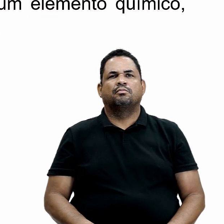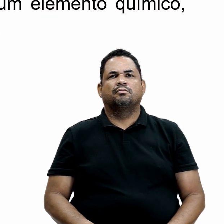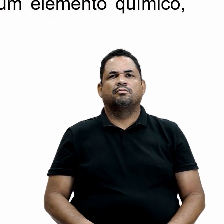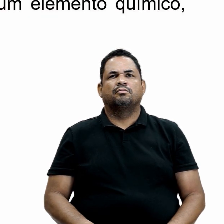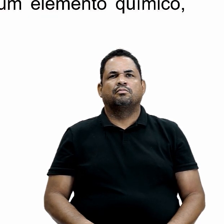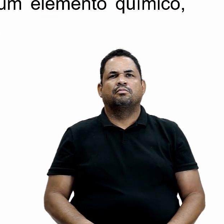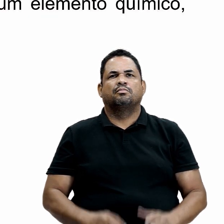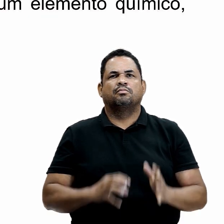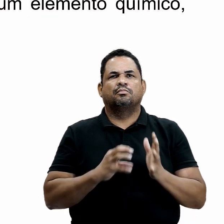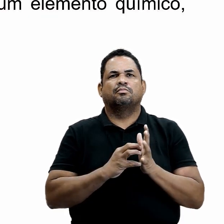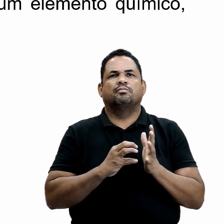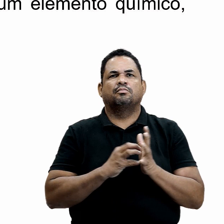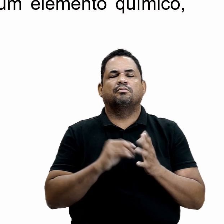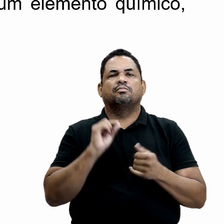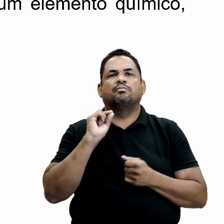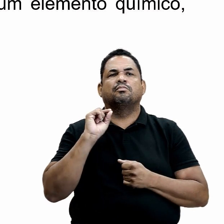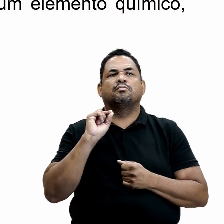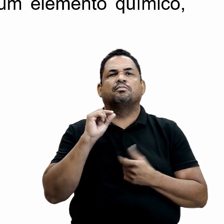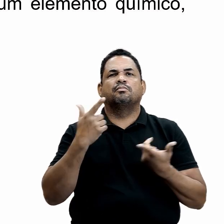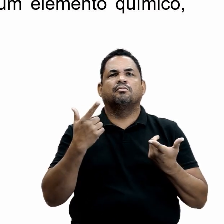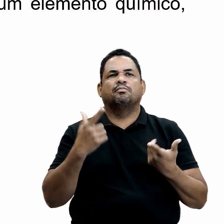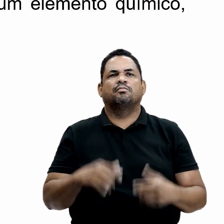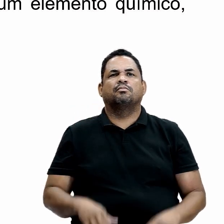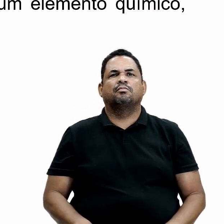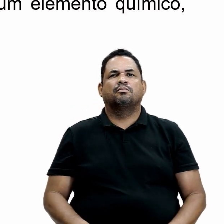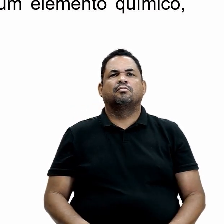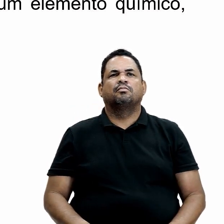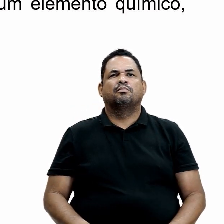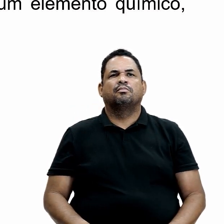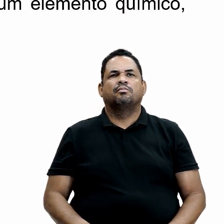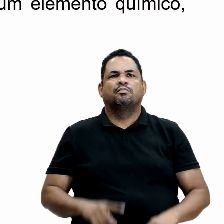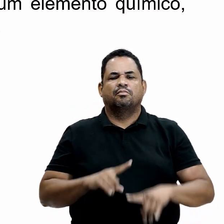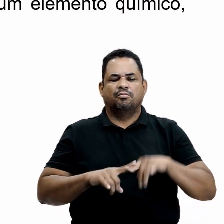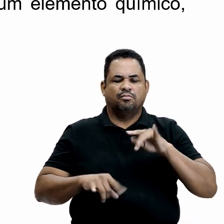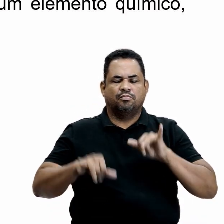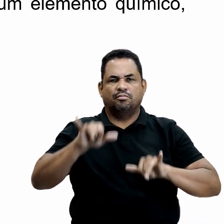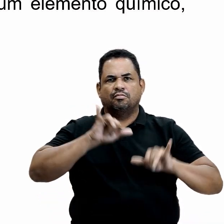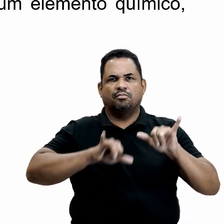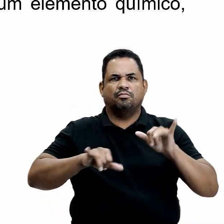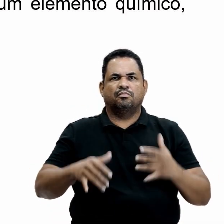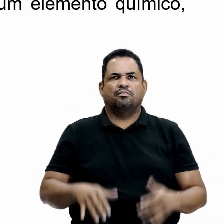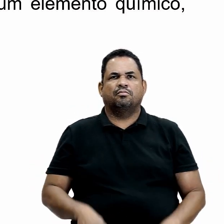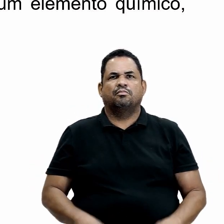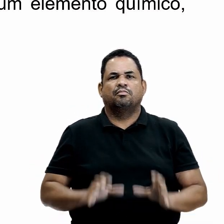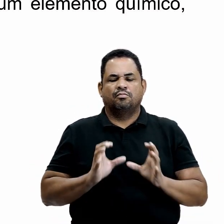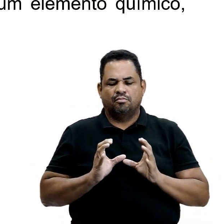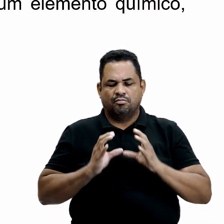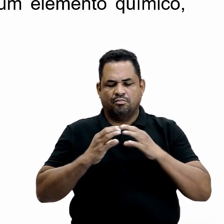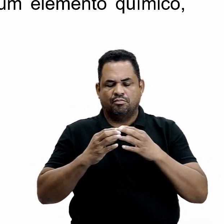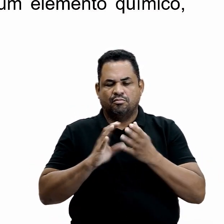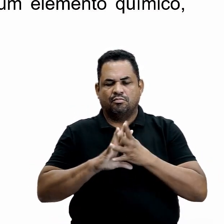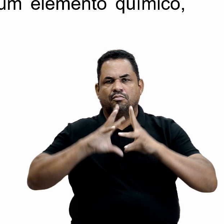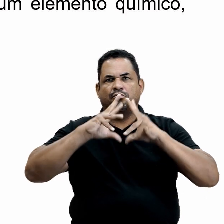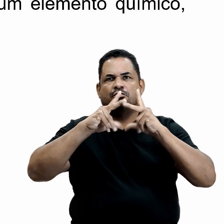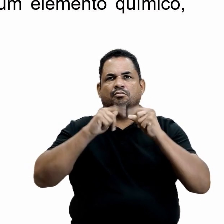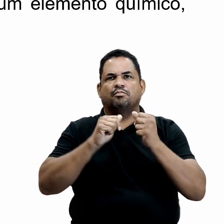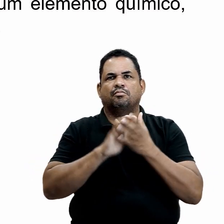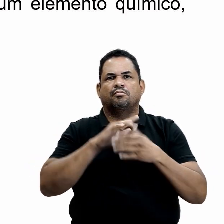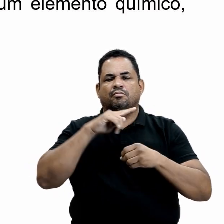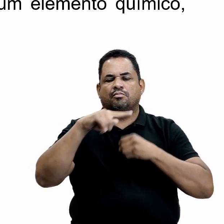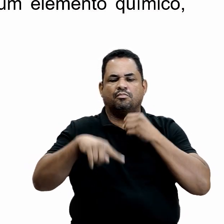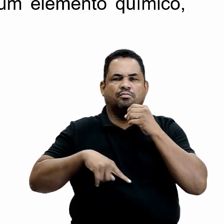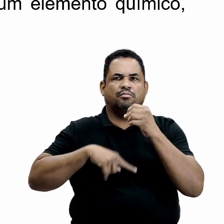Nada mais é de que, vamos dizer, elemento químico. Elemento químico é o conjunto de todos